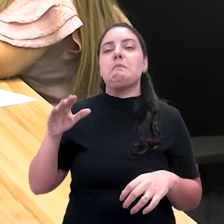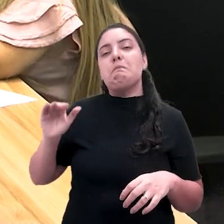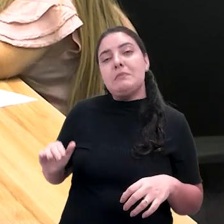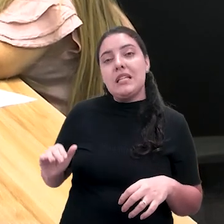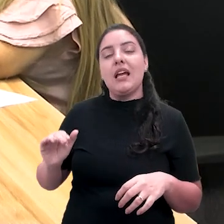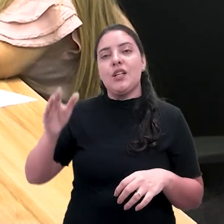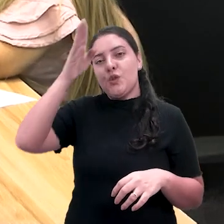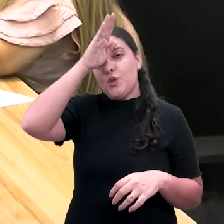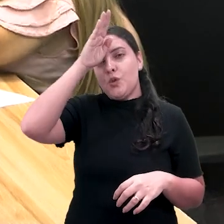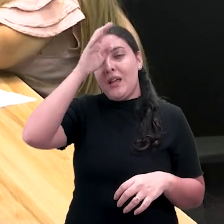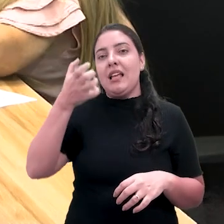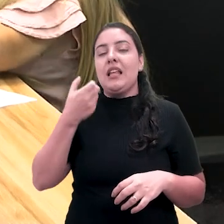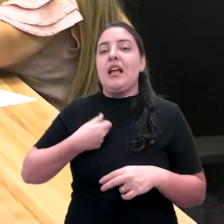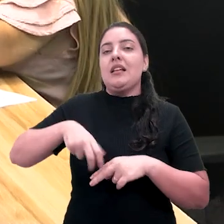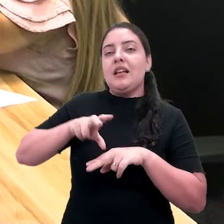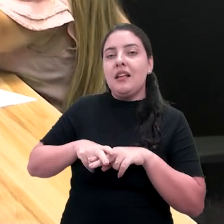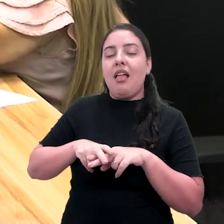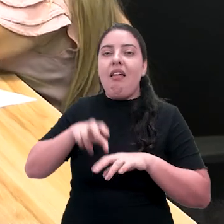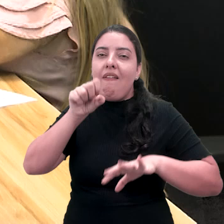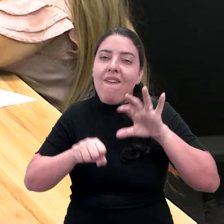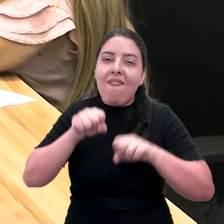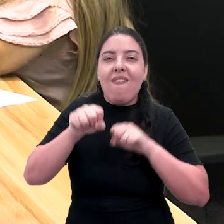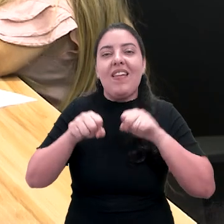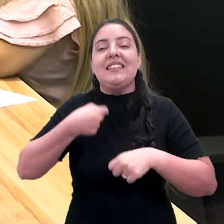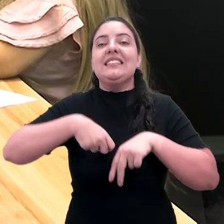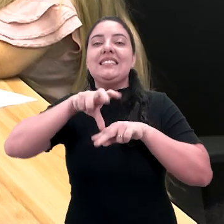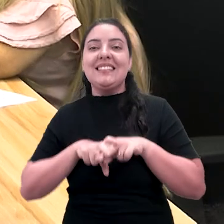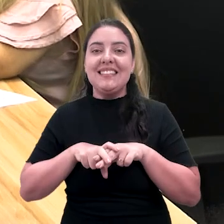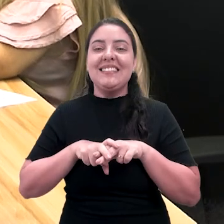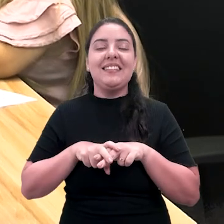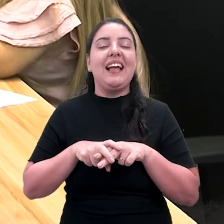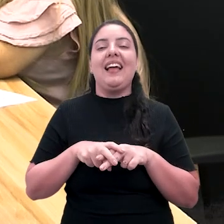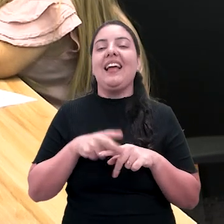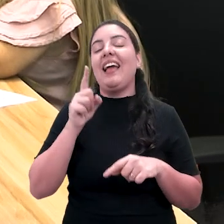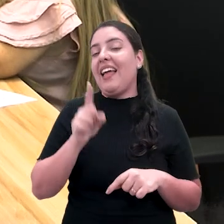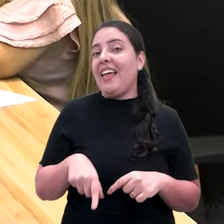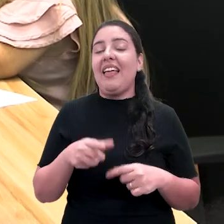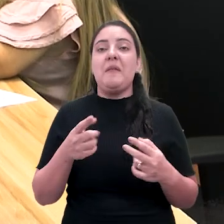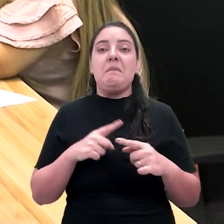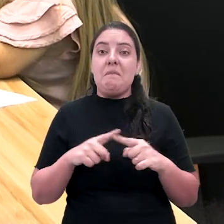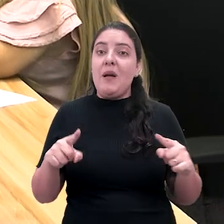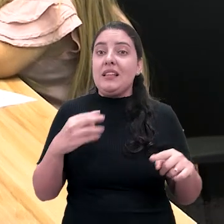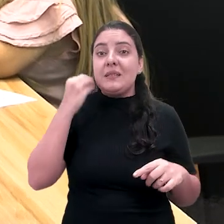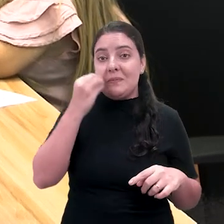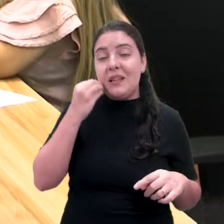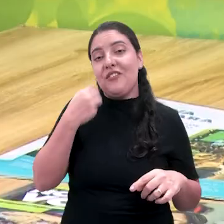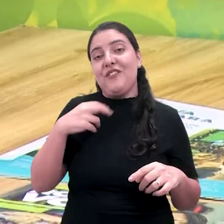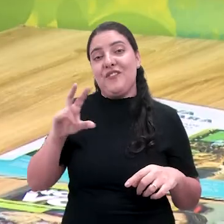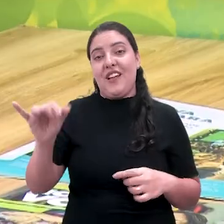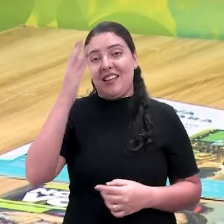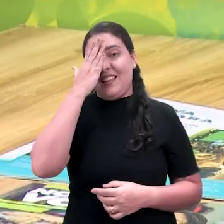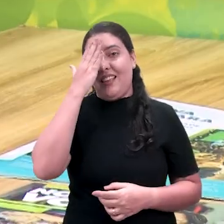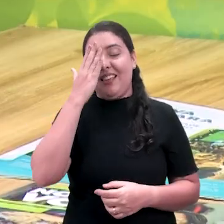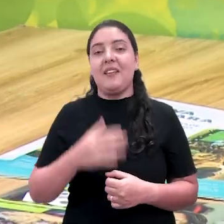sobrinhos queriam ficar no meu colo, ele mesmo se escala e vai vindo. Pronto. É assim, né? E só quem tem essa vivência que vai entender.